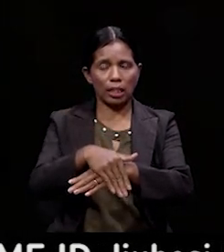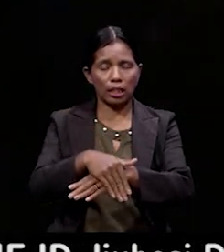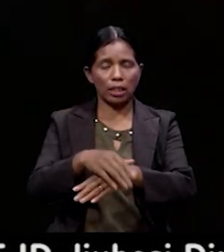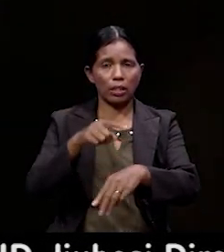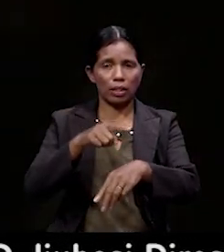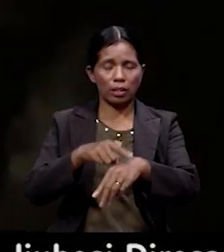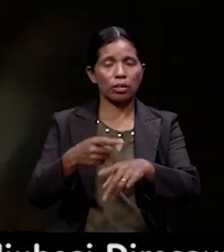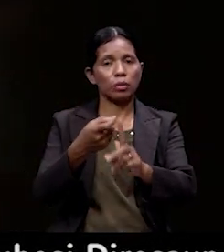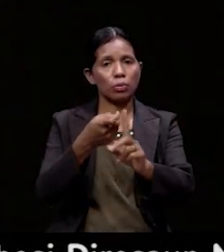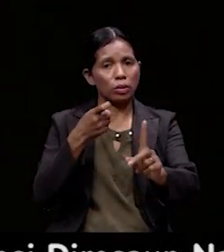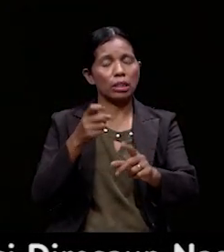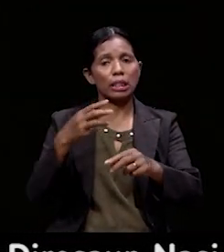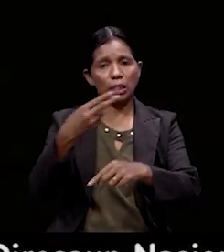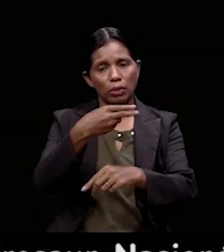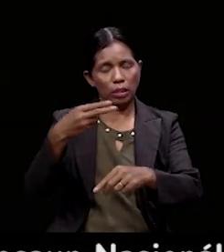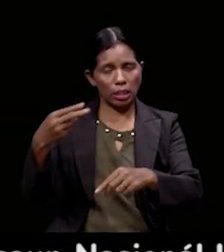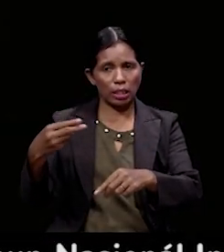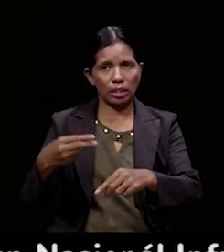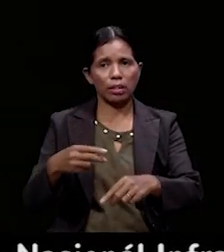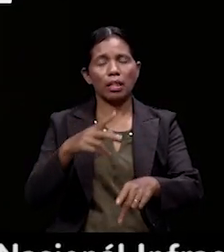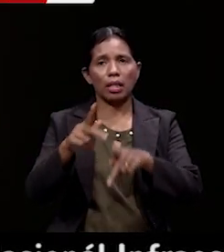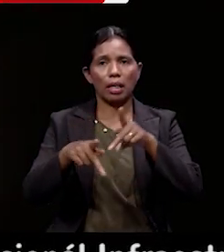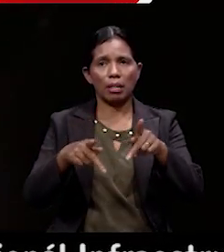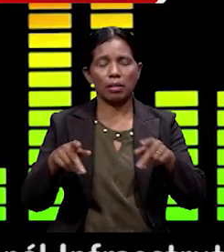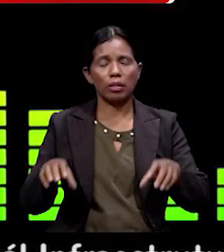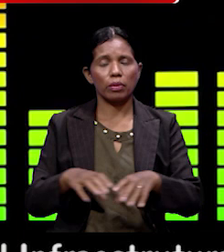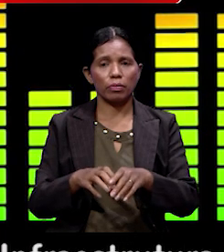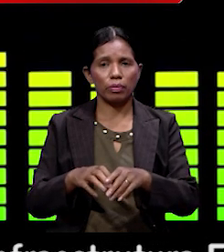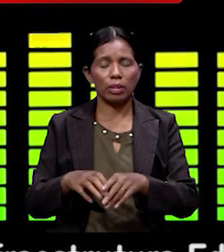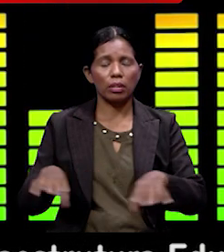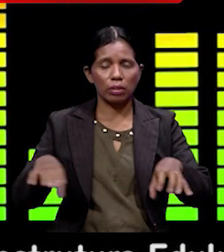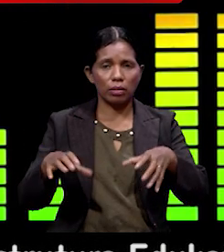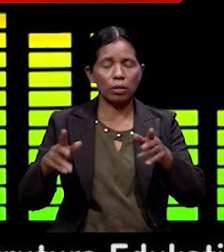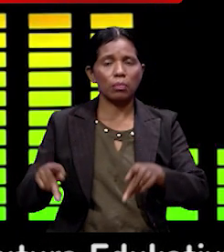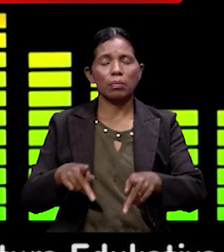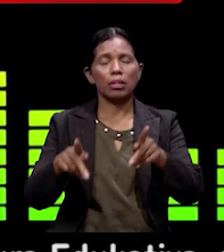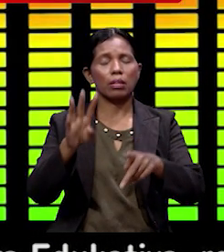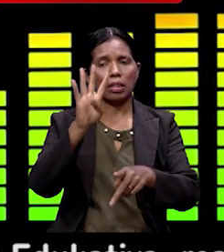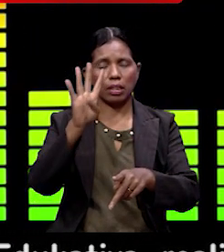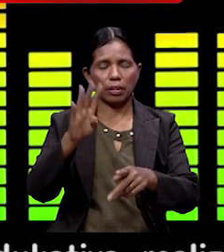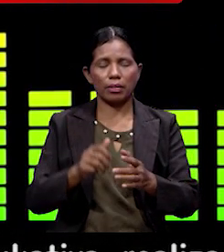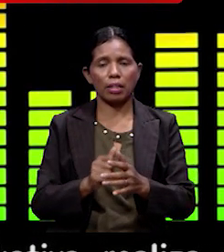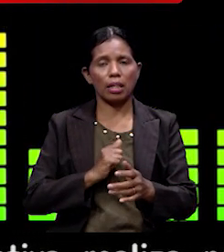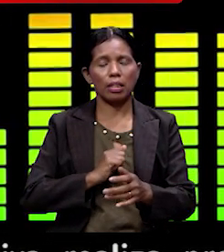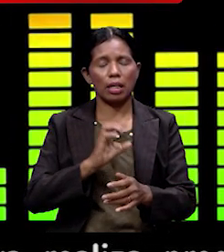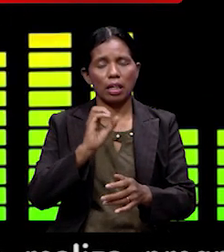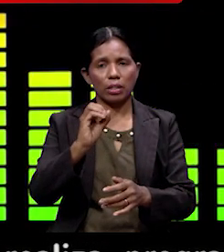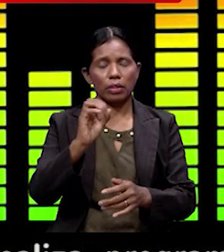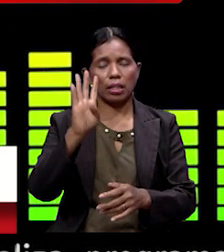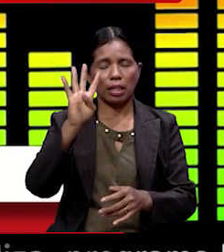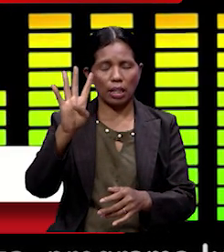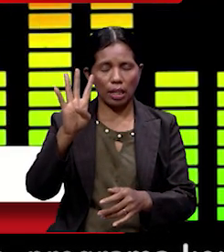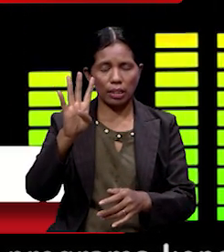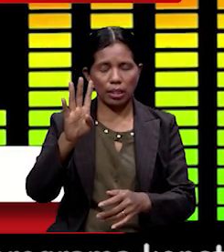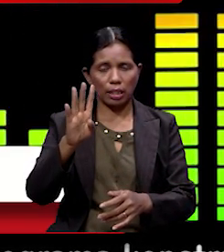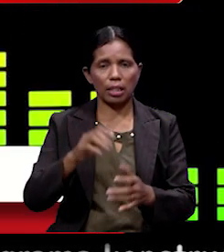Indonésia. Entre sinadaun na Lima ne funcionar publiku na hat. Ainaru na hat, Maliana na ida. Ida, mestre, guru